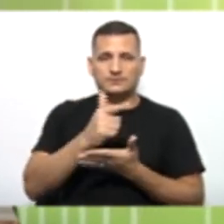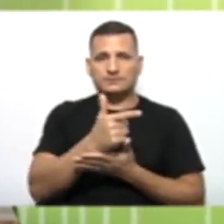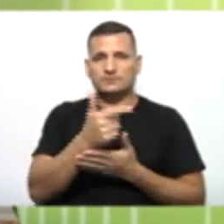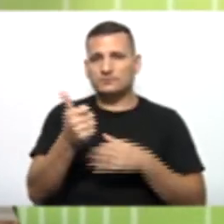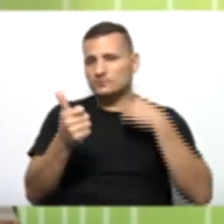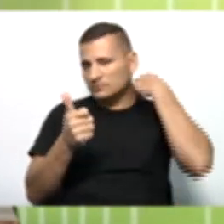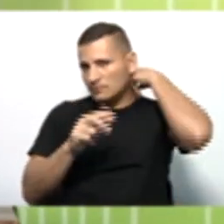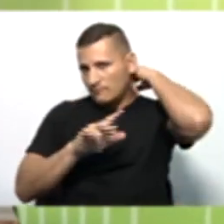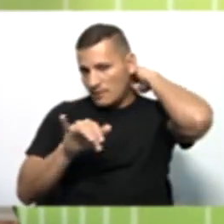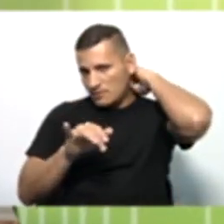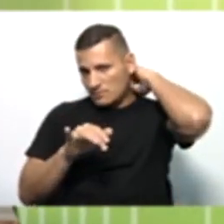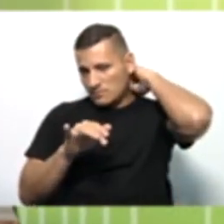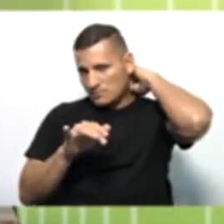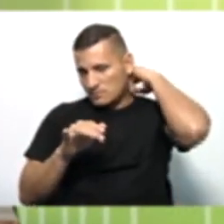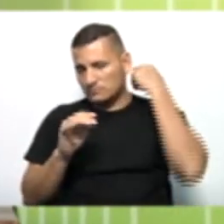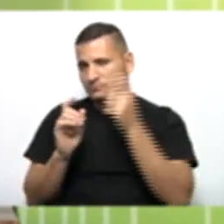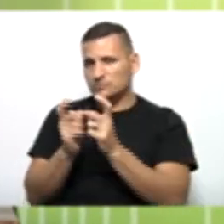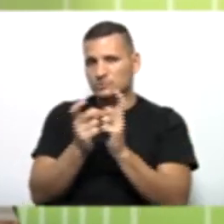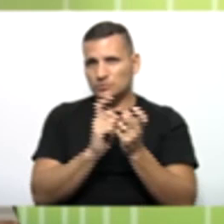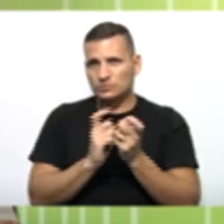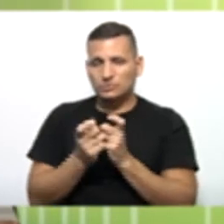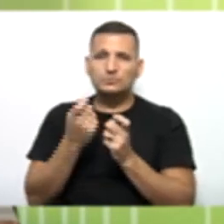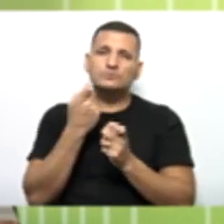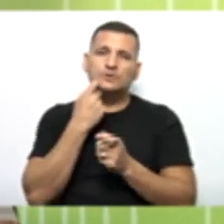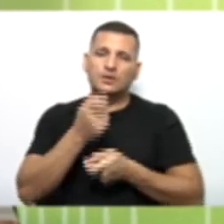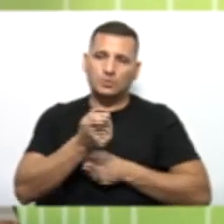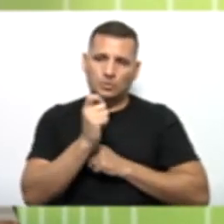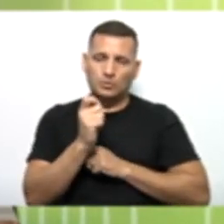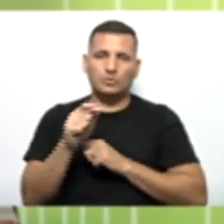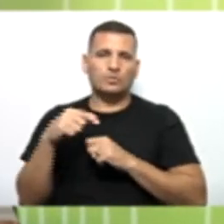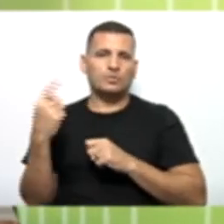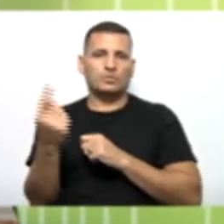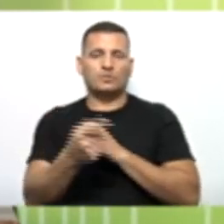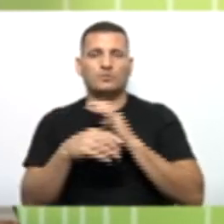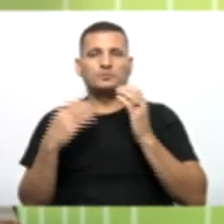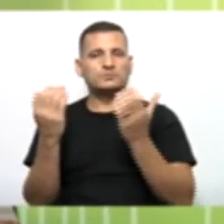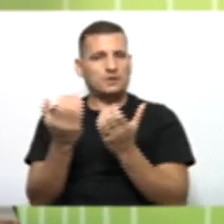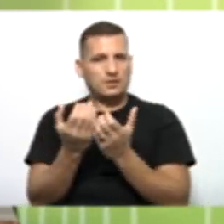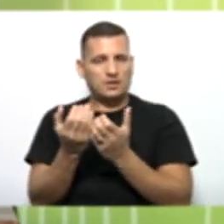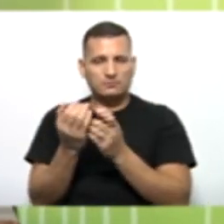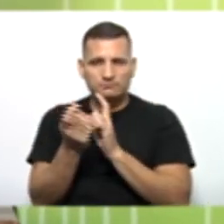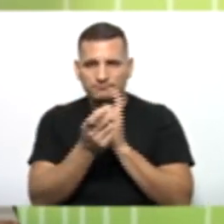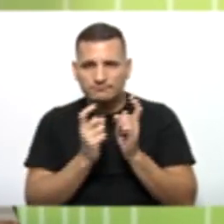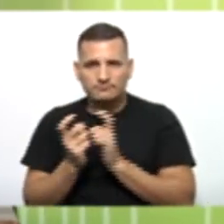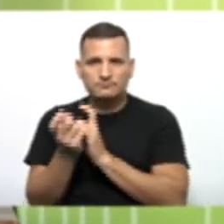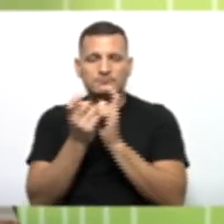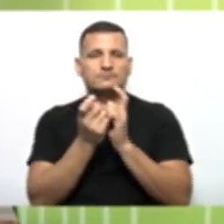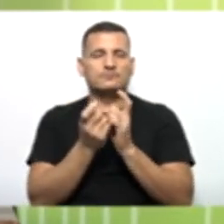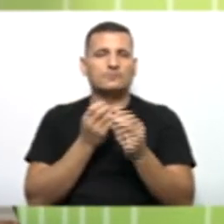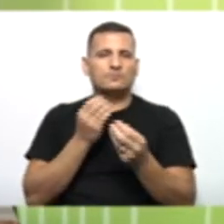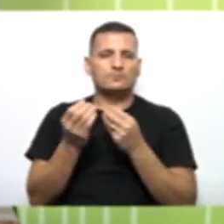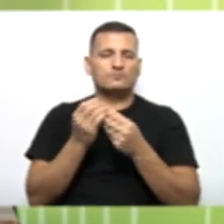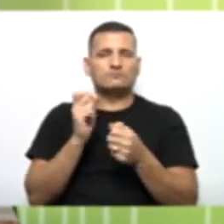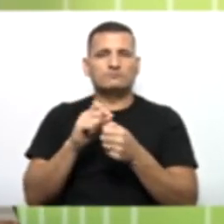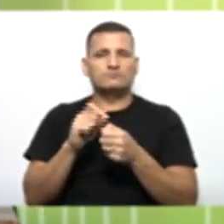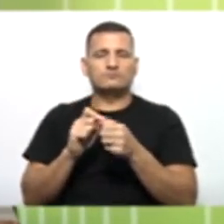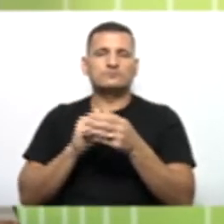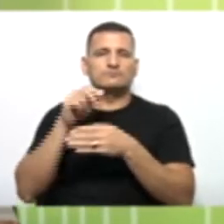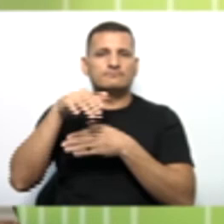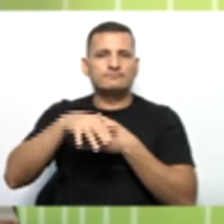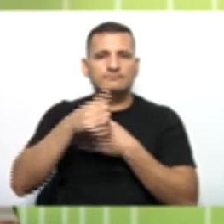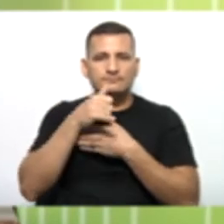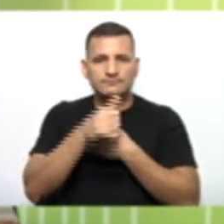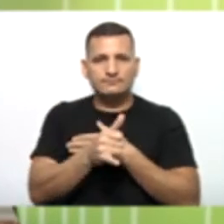com aqueles pescadores, com aquelas comunidades tradicionais da região, como é que pode ser construída essa hidrelétrica com o mínimo